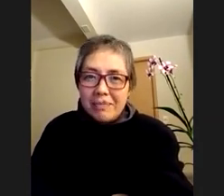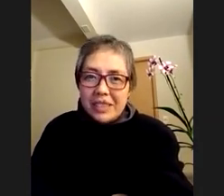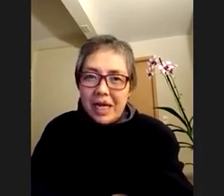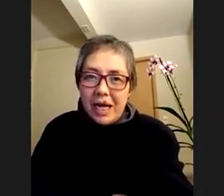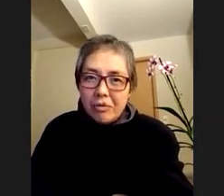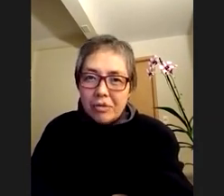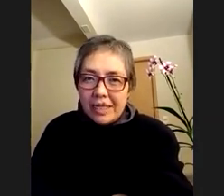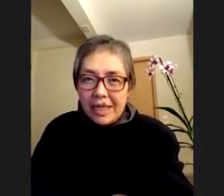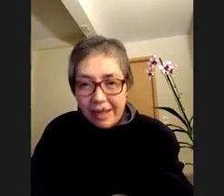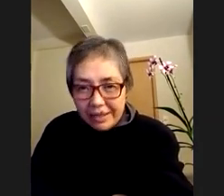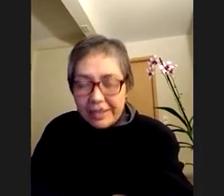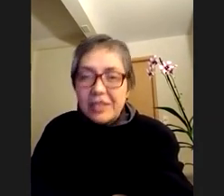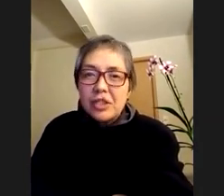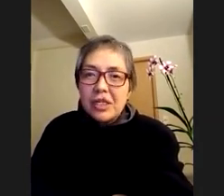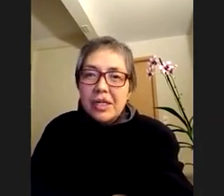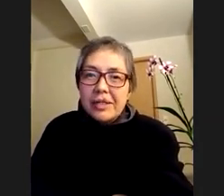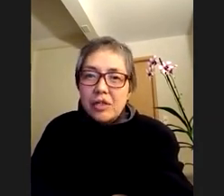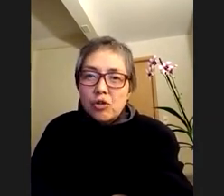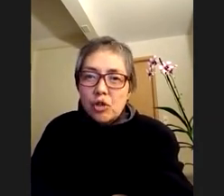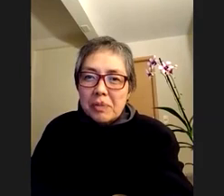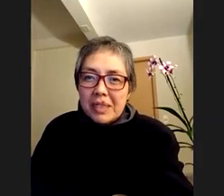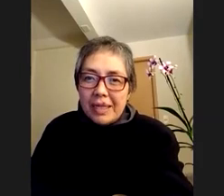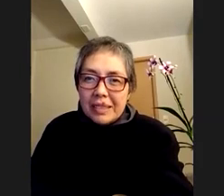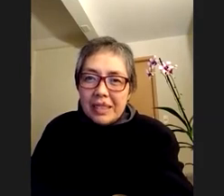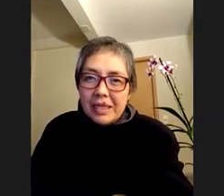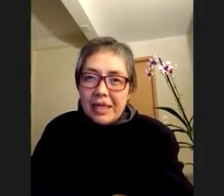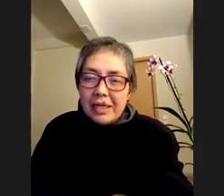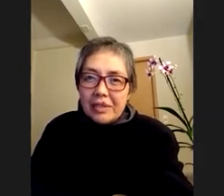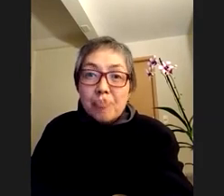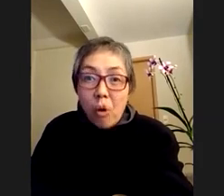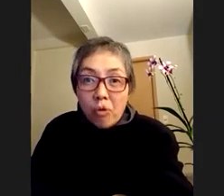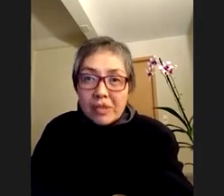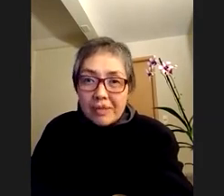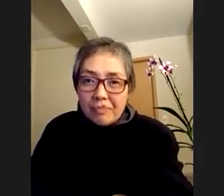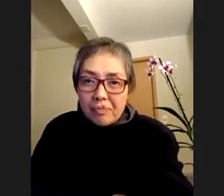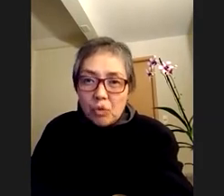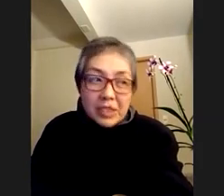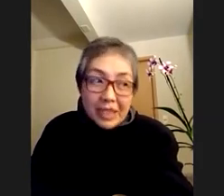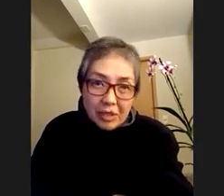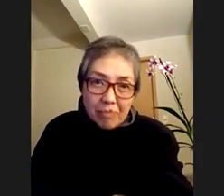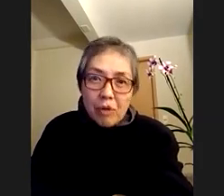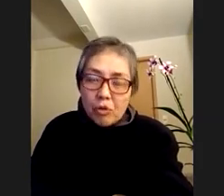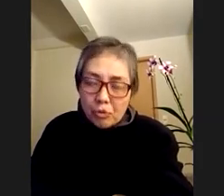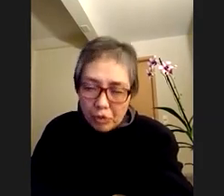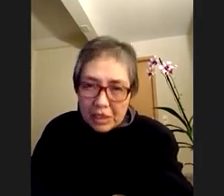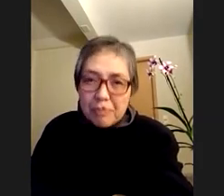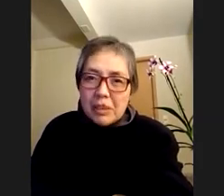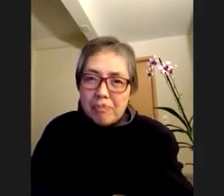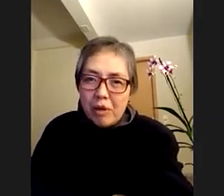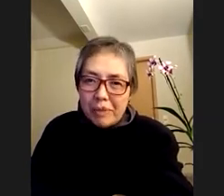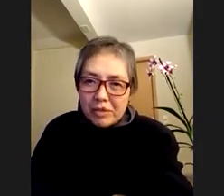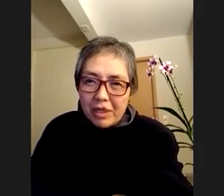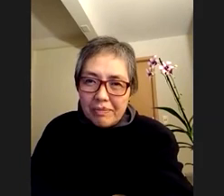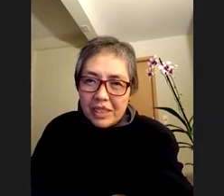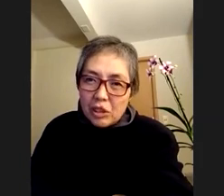classe média alta e até a elite, né, e os hospitais de ponta, no estado de São Paulo, no município de São